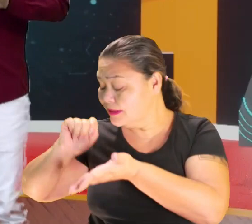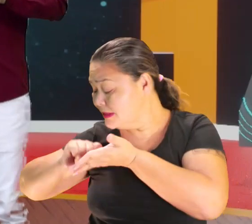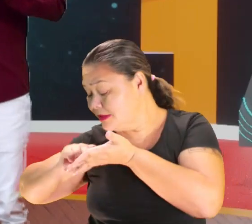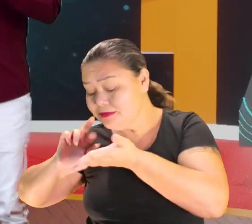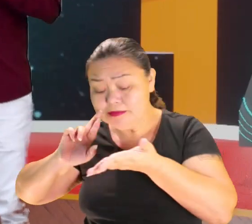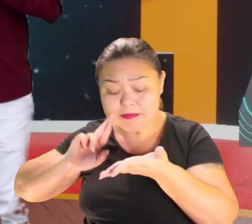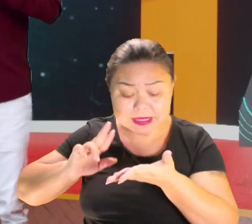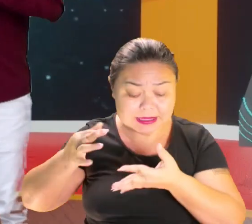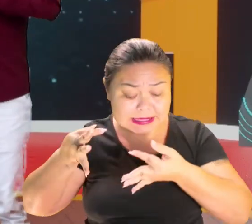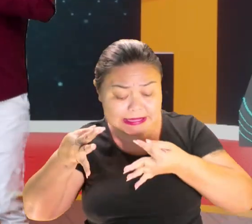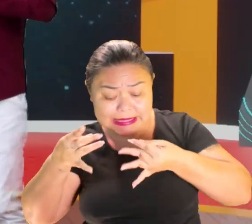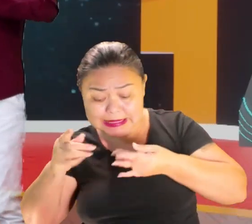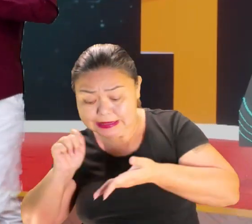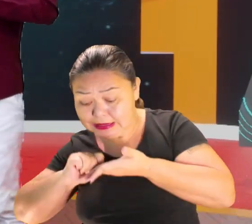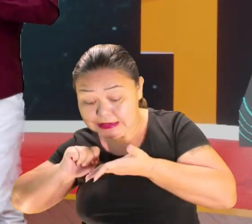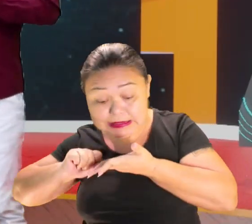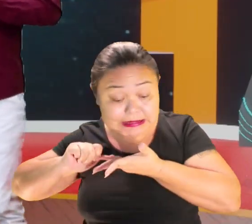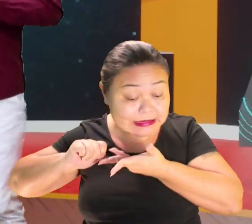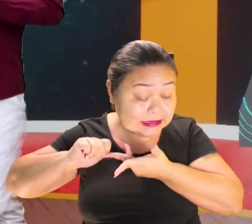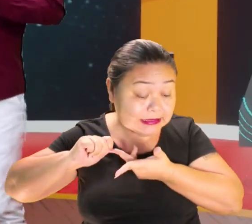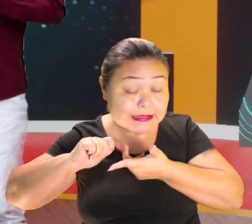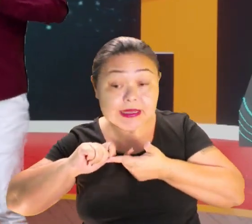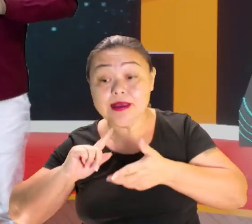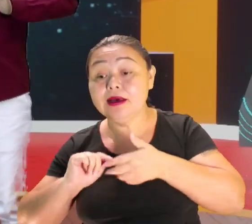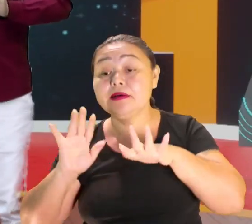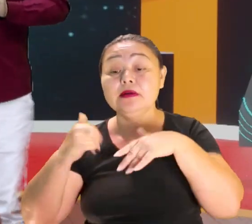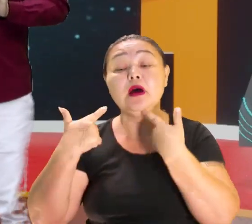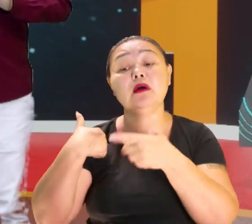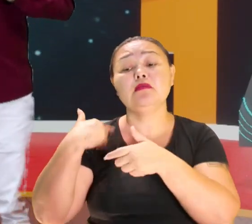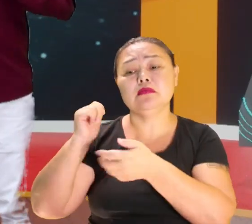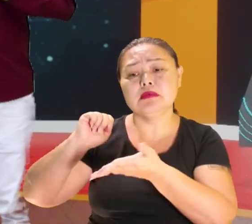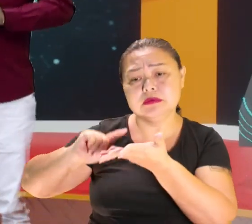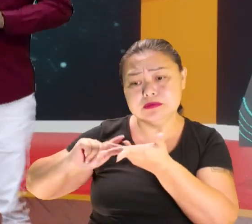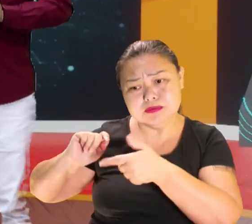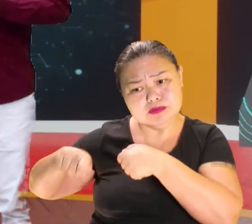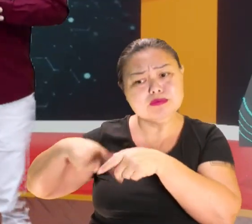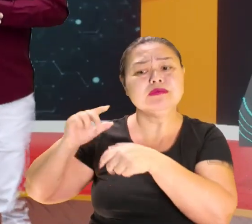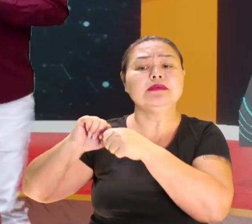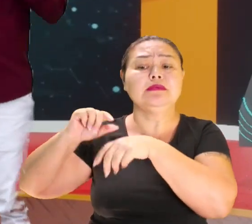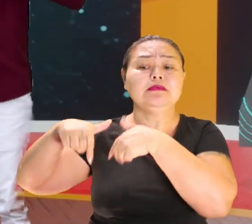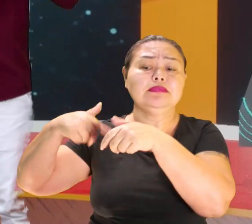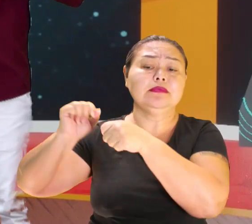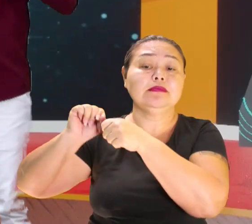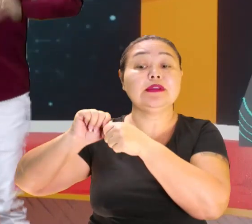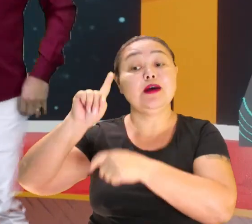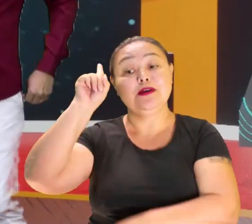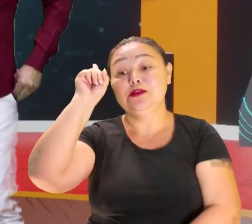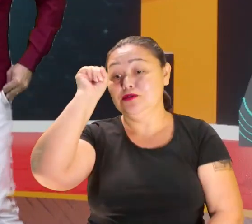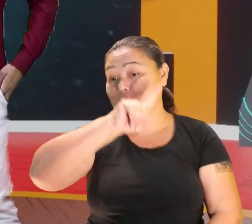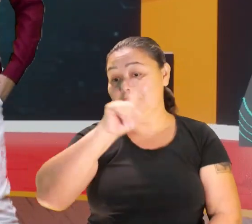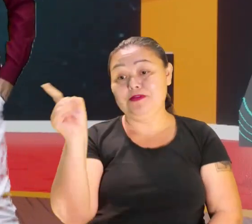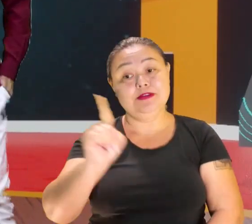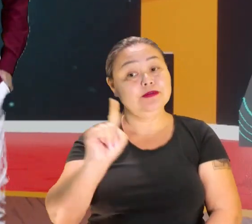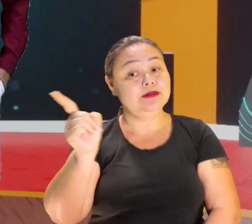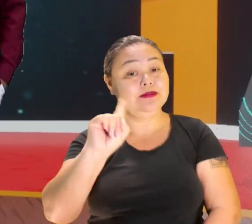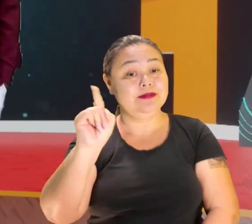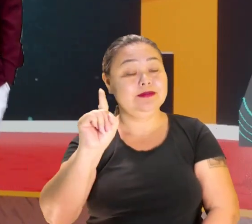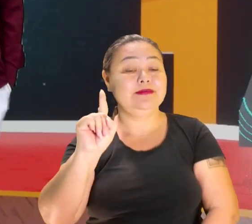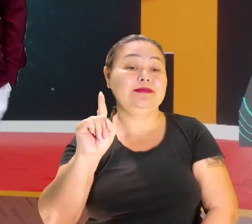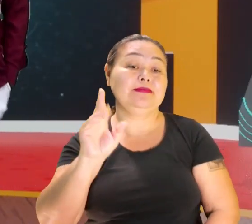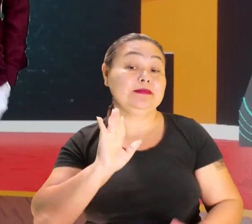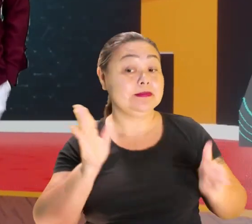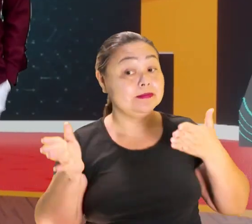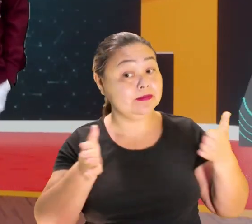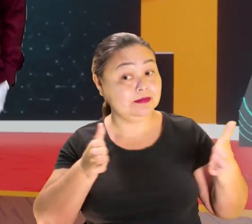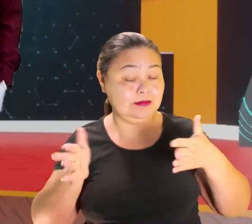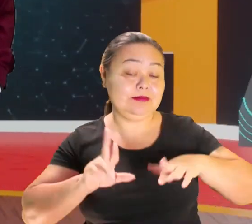papel. Então, é diferente. Se você falar assim, é trabalhoso, você vai falar, é trabalhoso, mas difícil não é não. Verdade, tem esses poréns